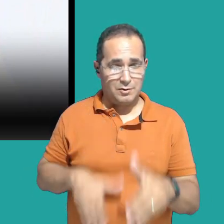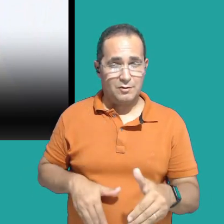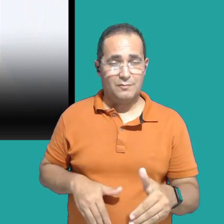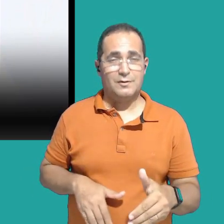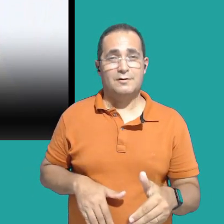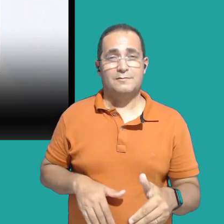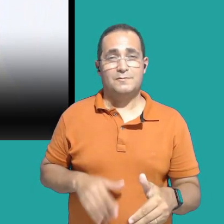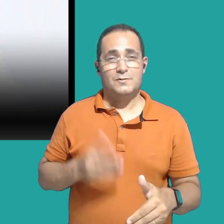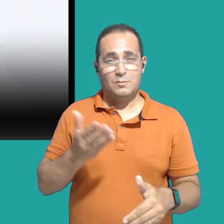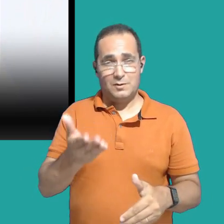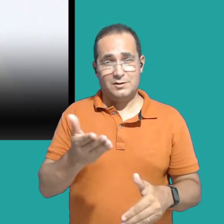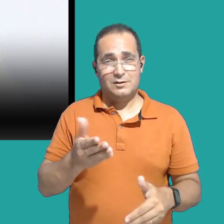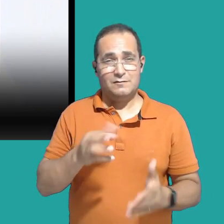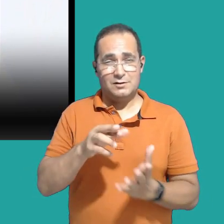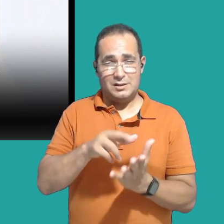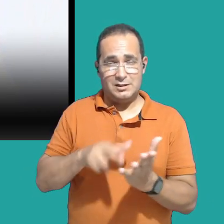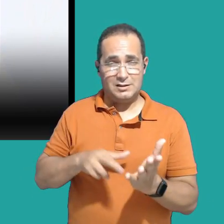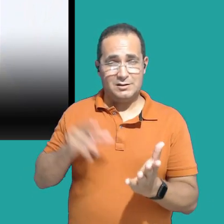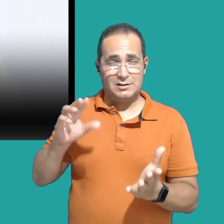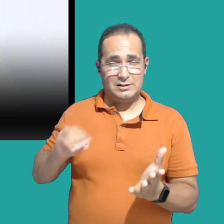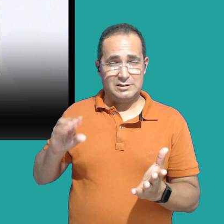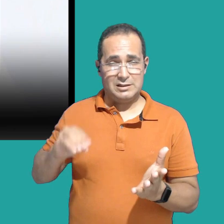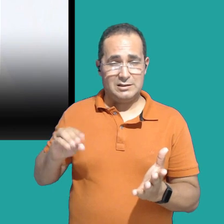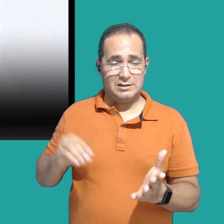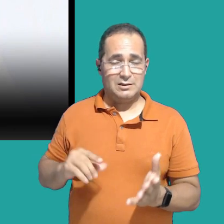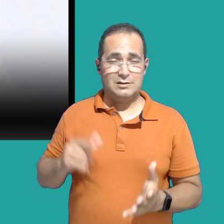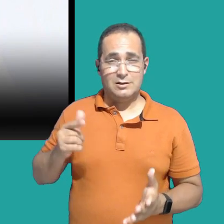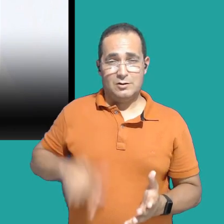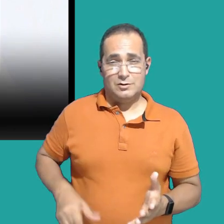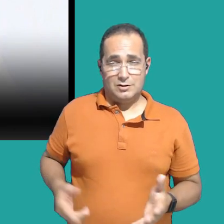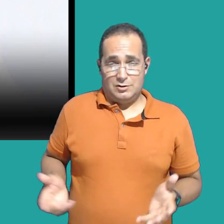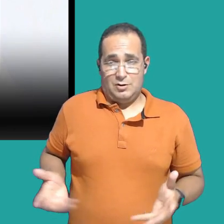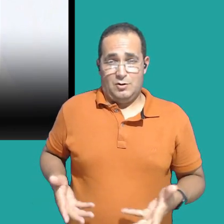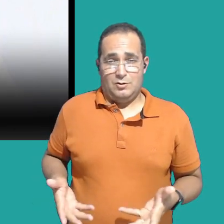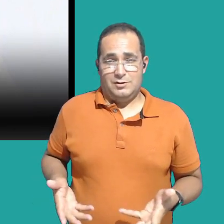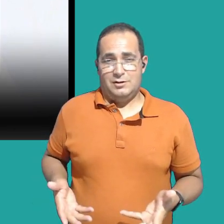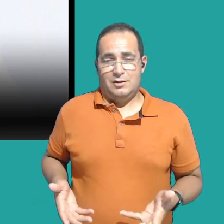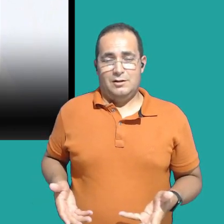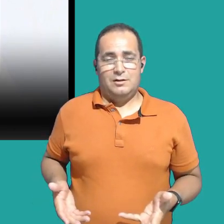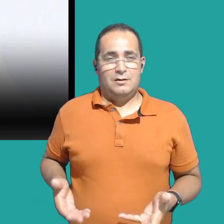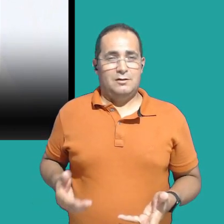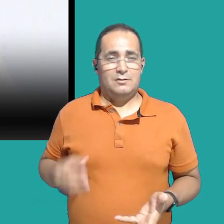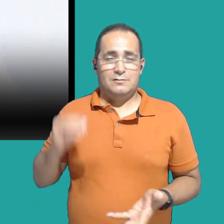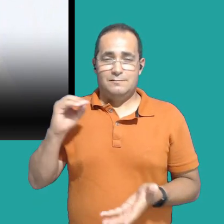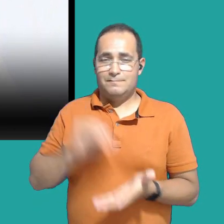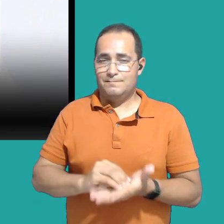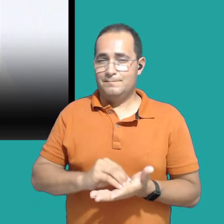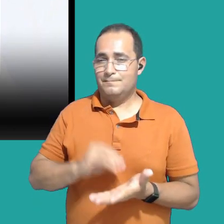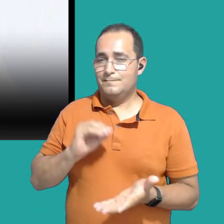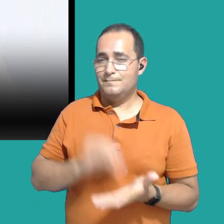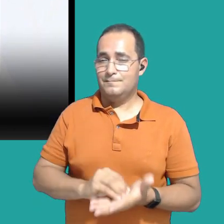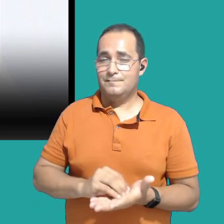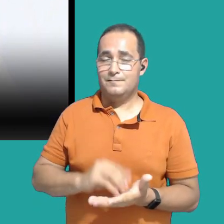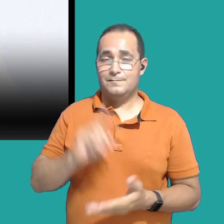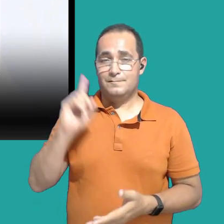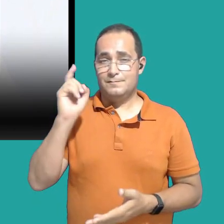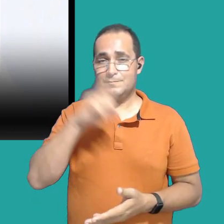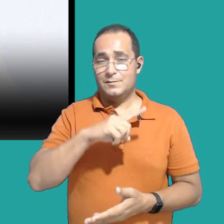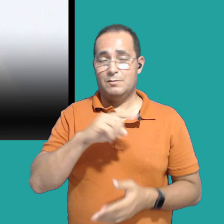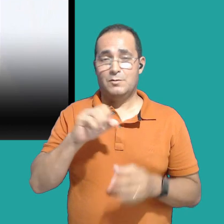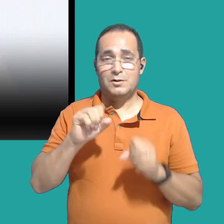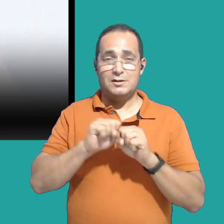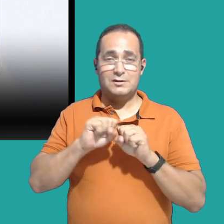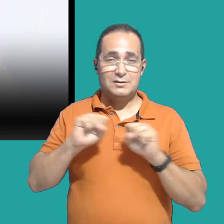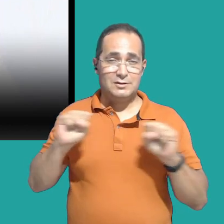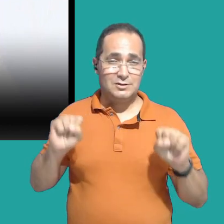essa situação de uma prova como essa que você faz uma redação ditada, eu acho que se acontecer hoje em dia isso, é uma falha muito maior, porque é